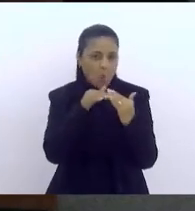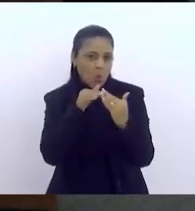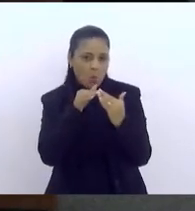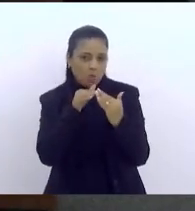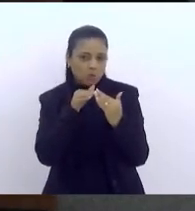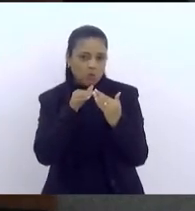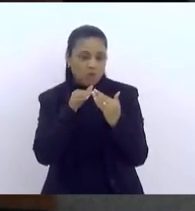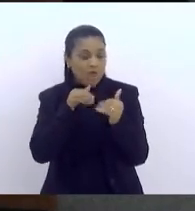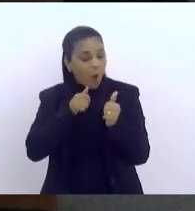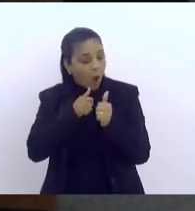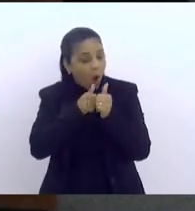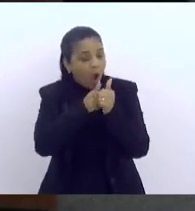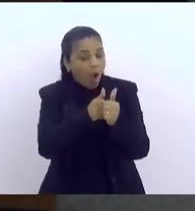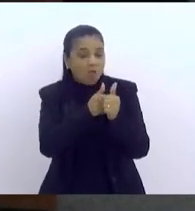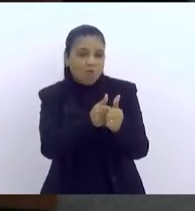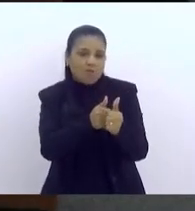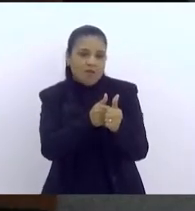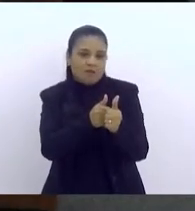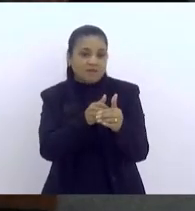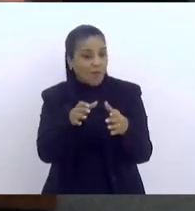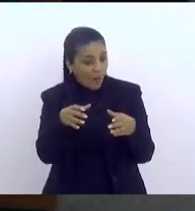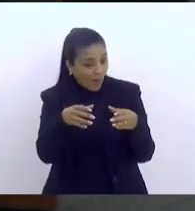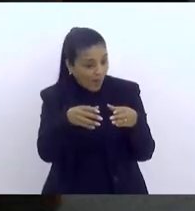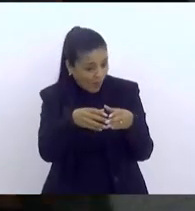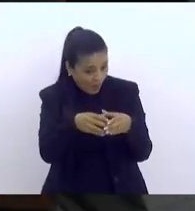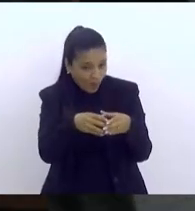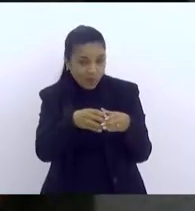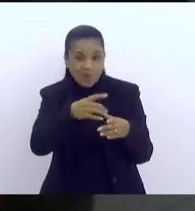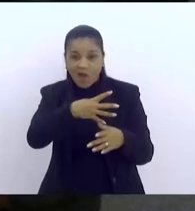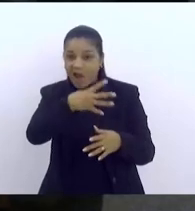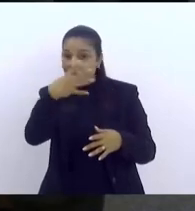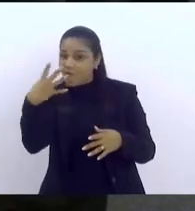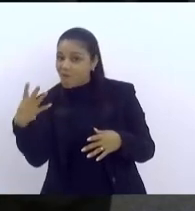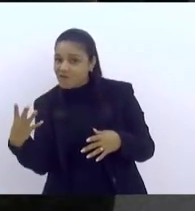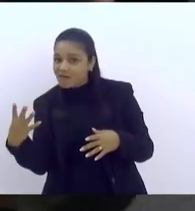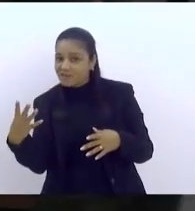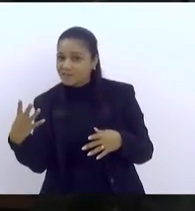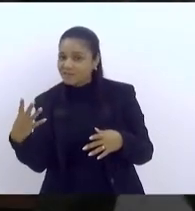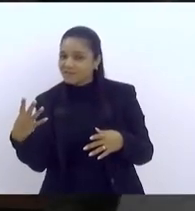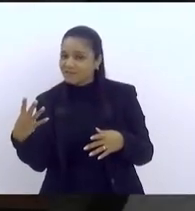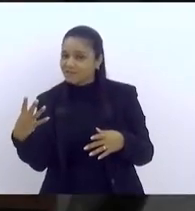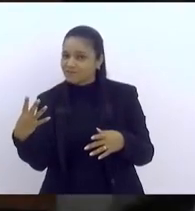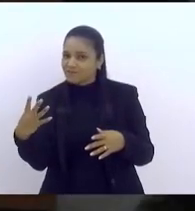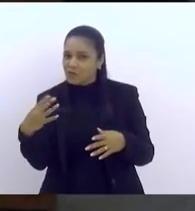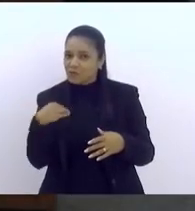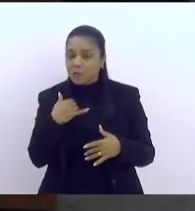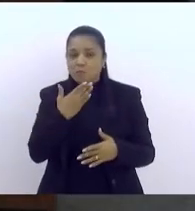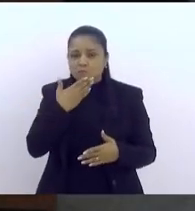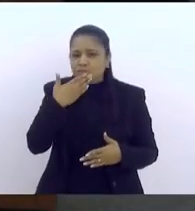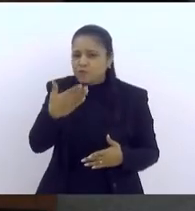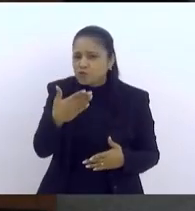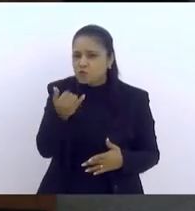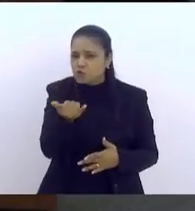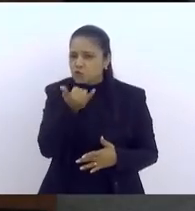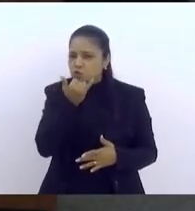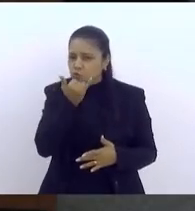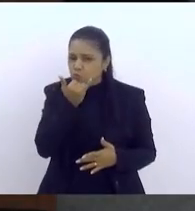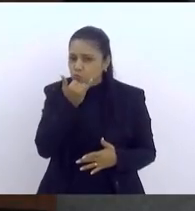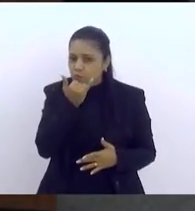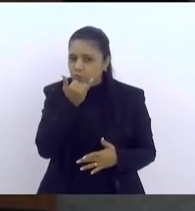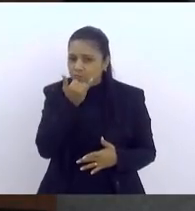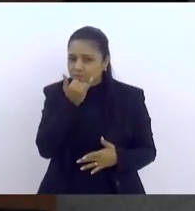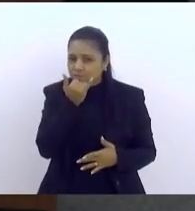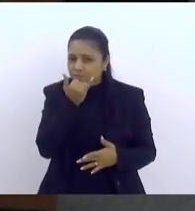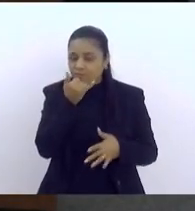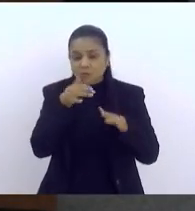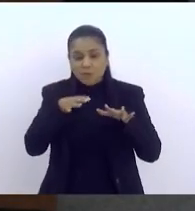lógica dele. Então, o Grupo Arco-Íris, a partir dessa lógica que ele trouxe, tem que pedir desculpas por conta de